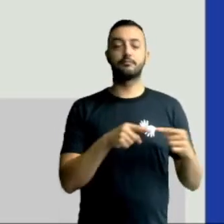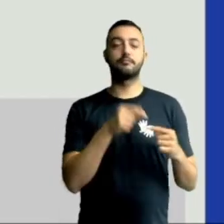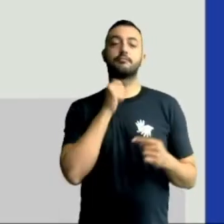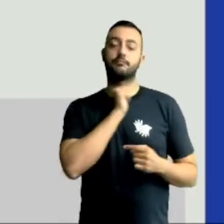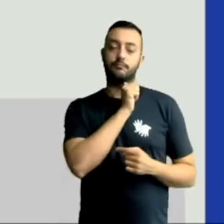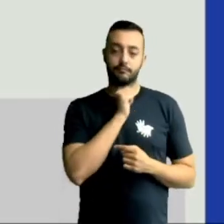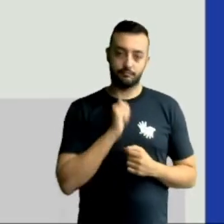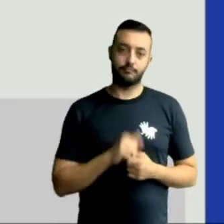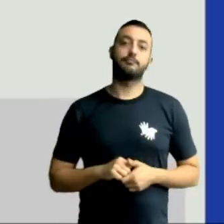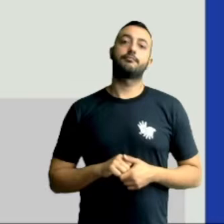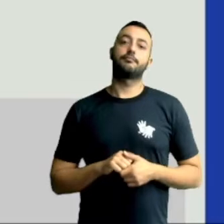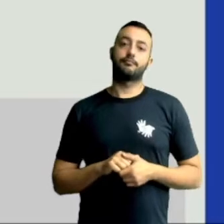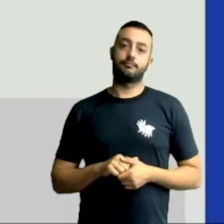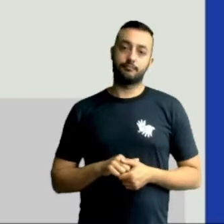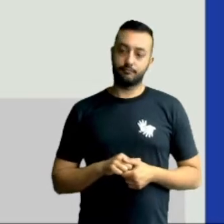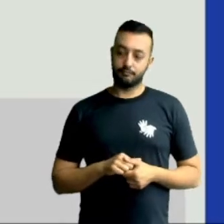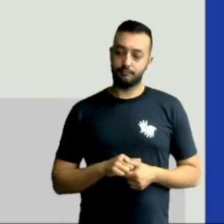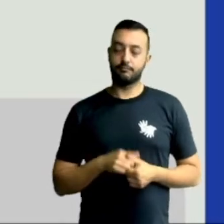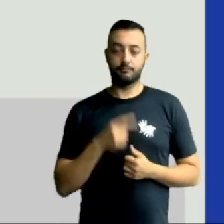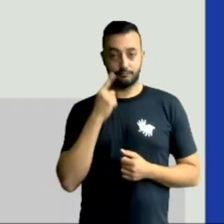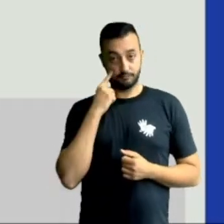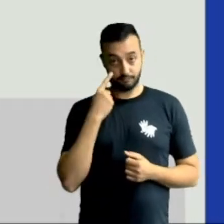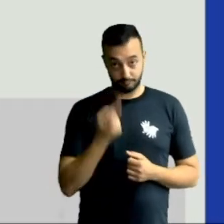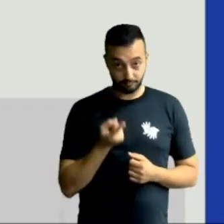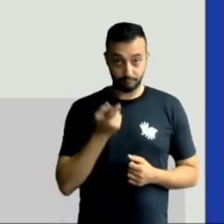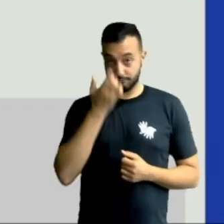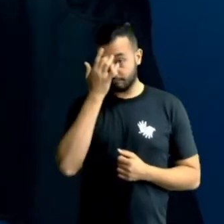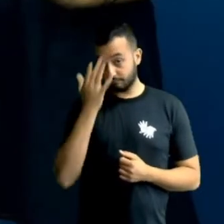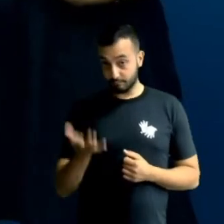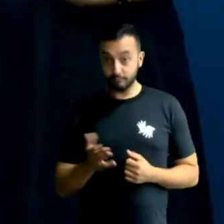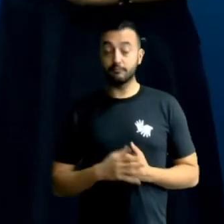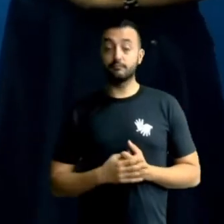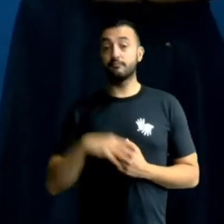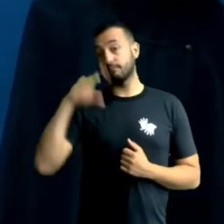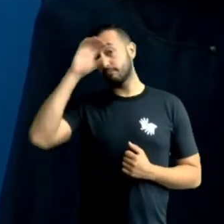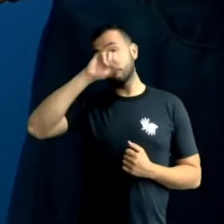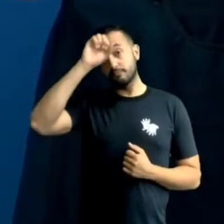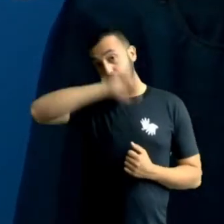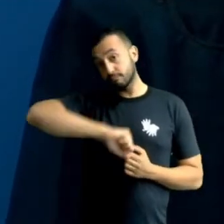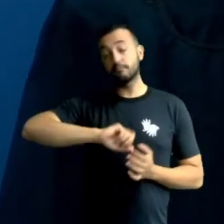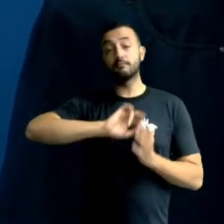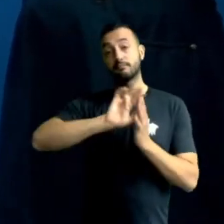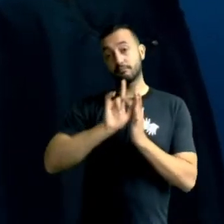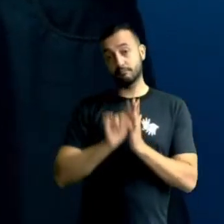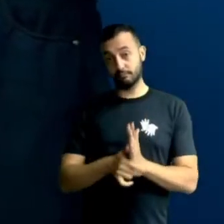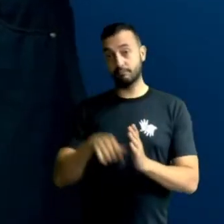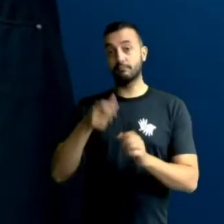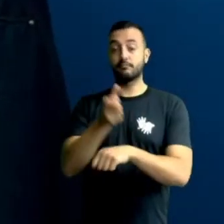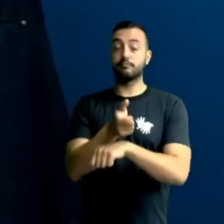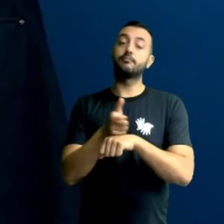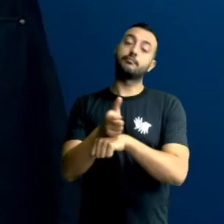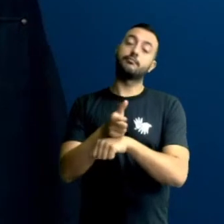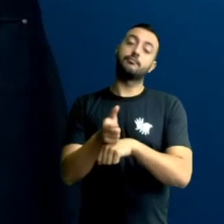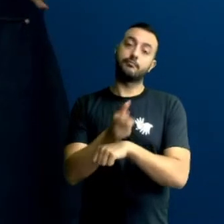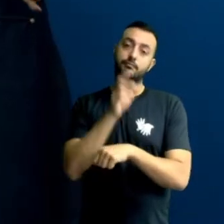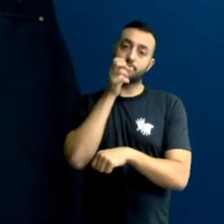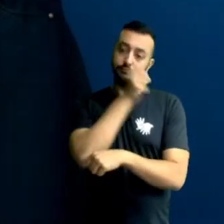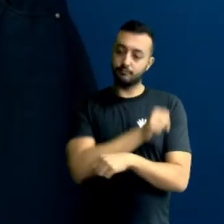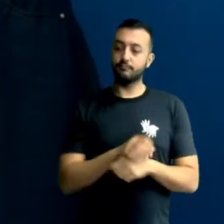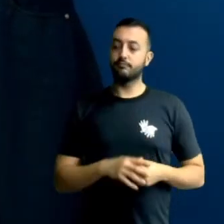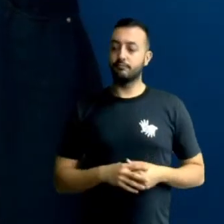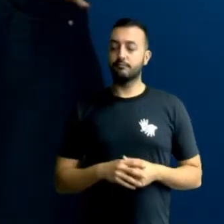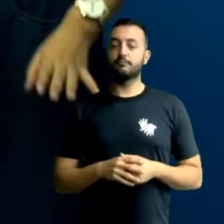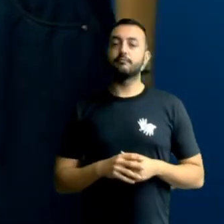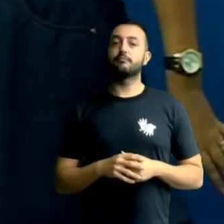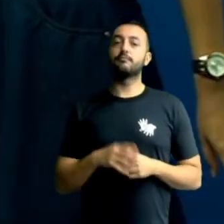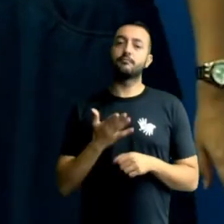aí a goiaba. Tá vendo como é fácil? Vocês estão aprendendo adjetivo aí, ó, bem rapidinho, né?